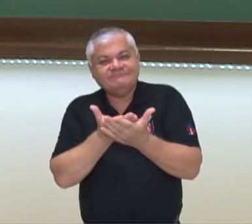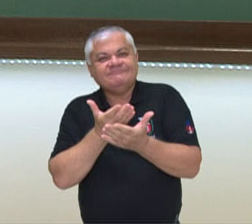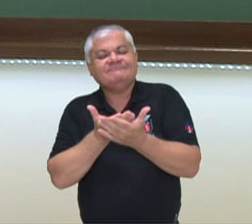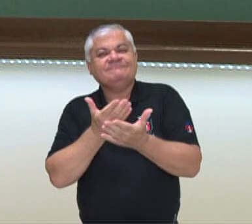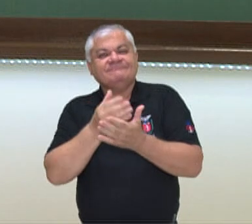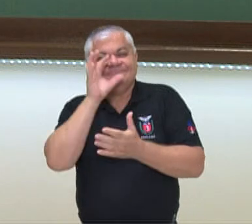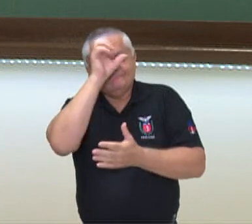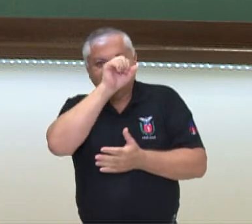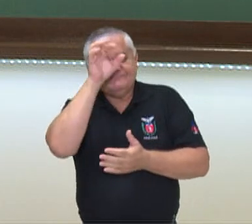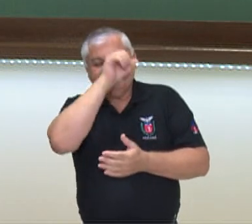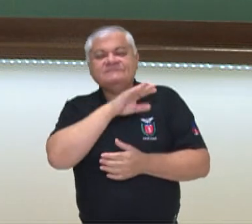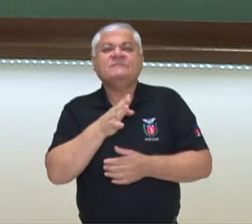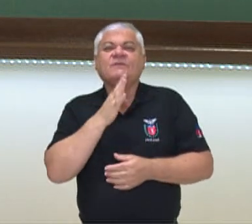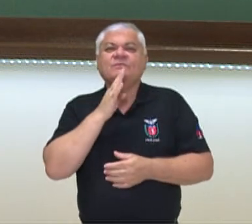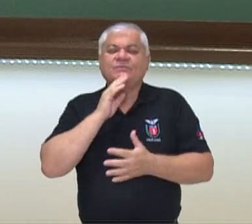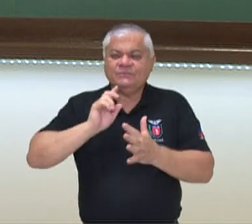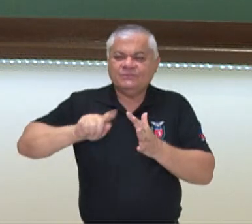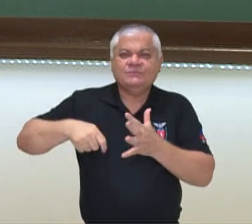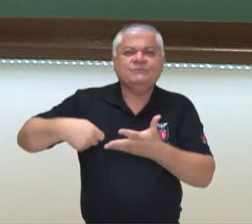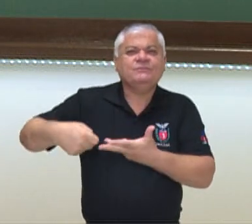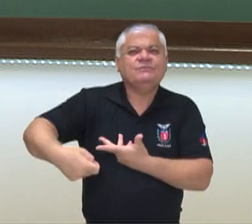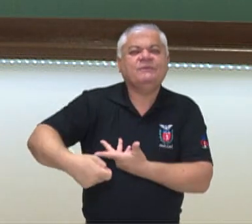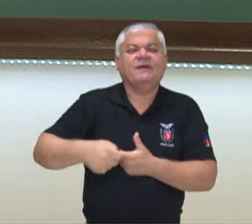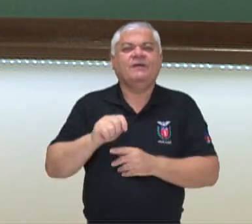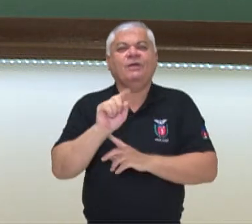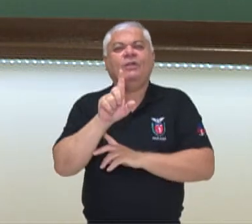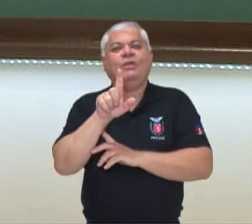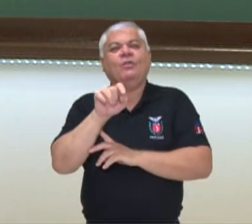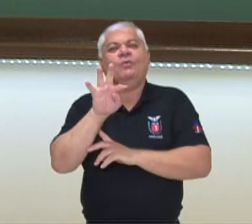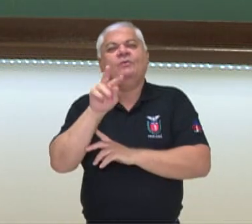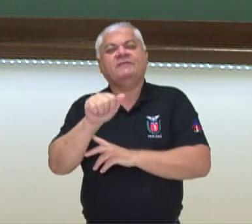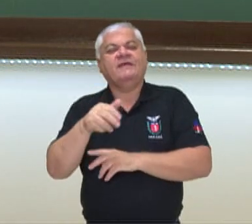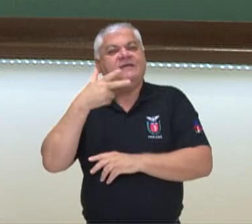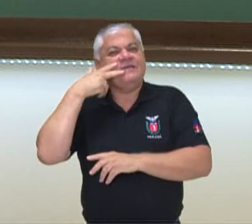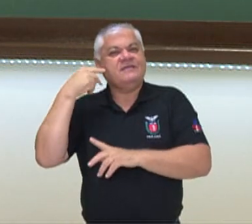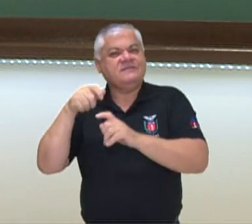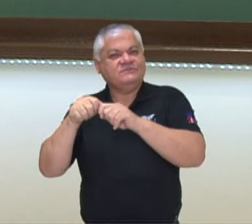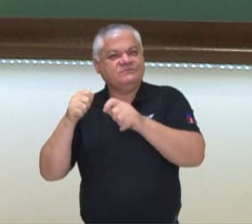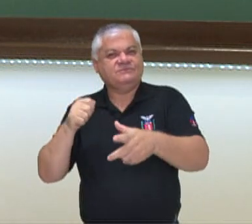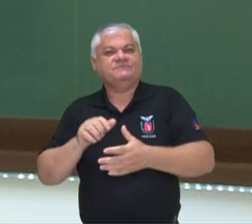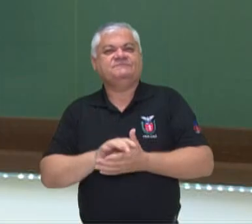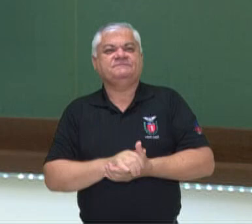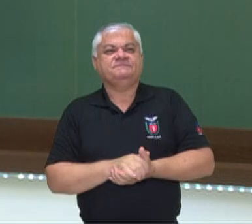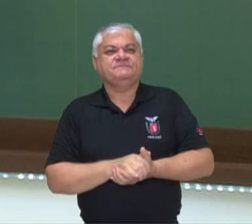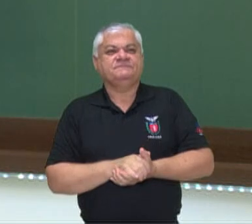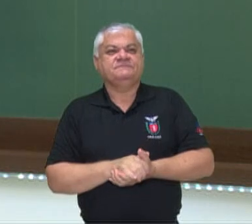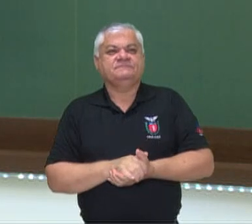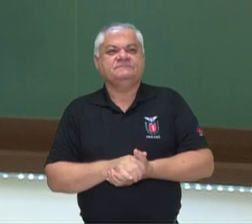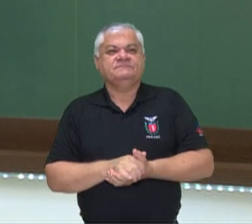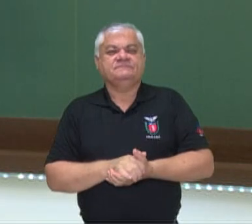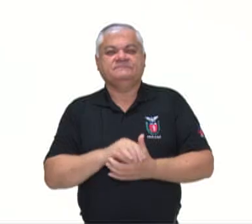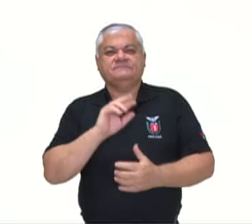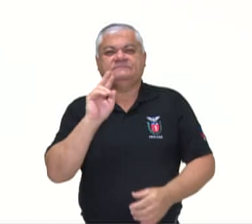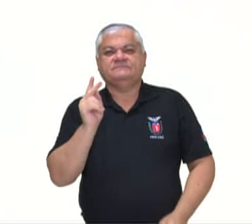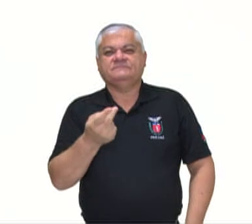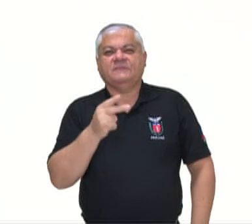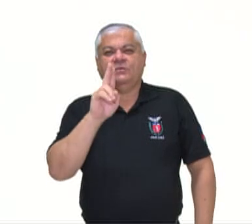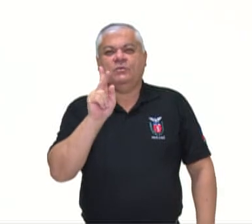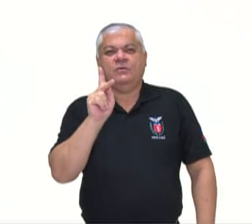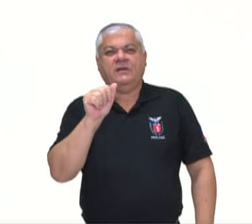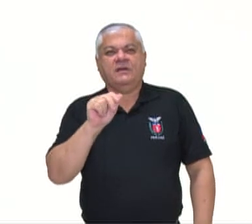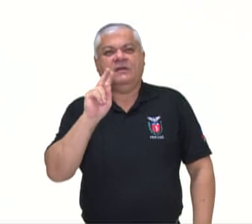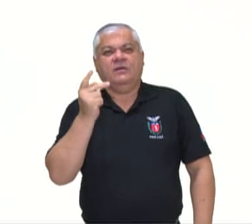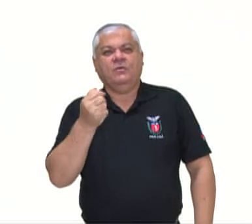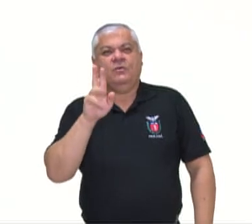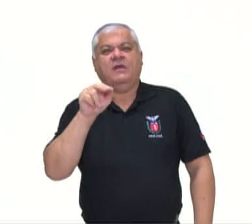de talvez conhecer um pouco mais essas lutas indígenas, ok? Então olha só, o Uca-Uca, o Shondaro,